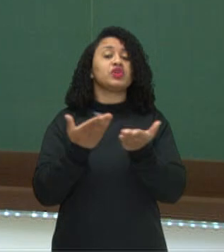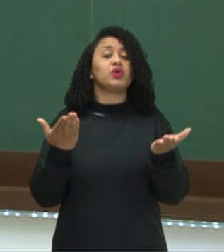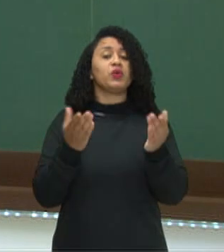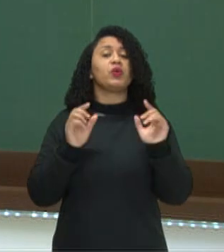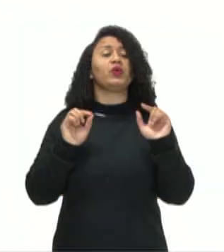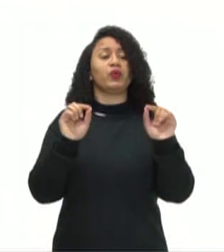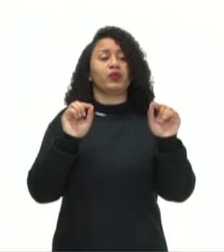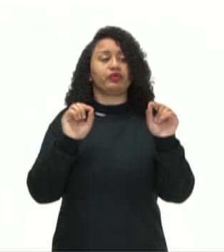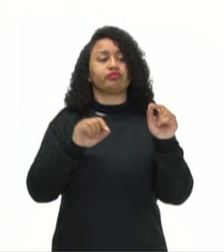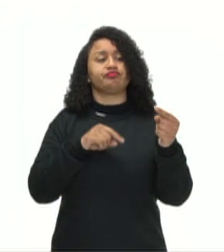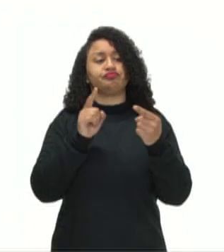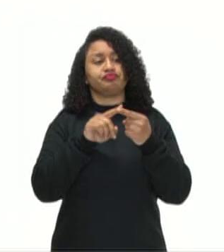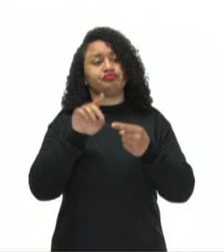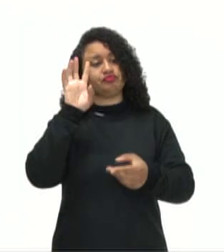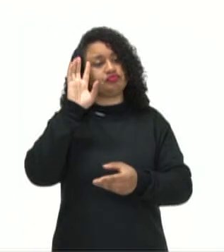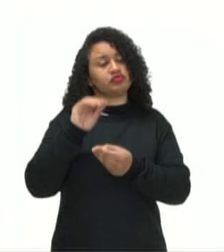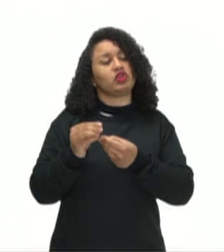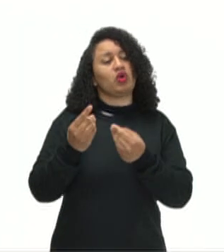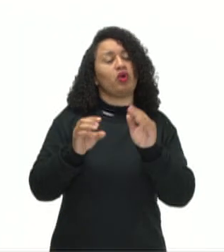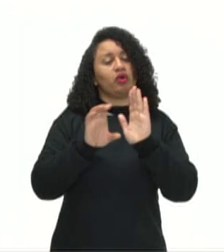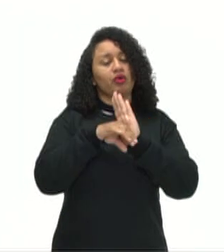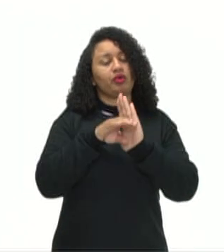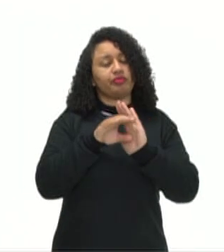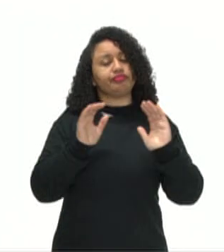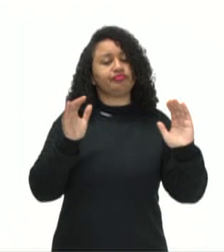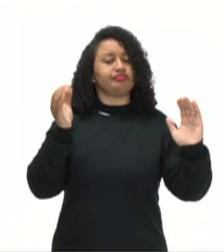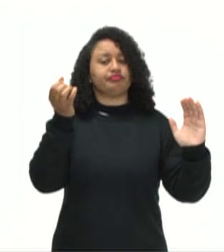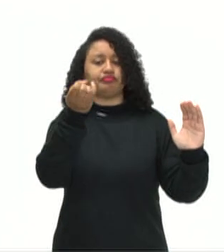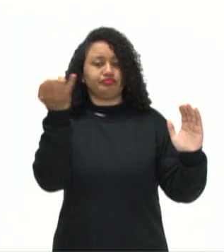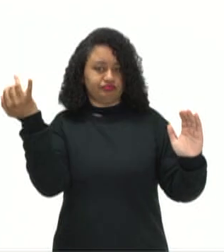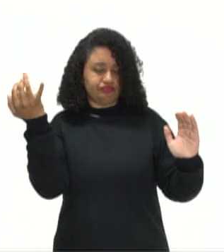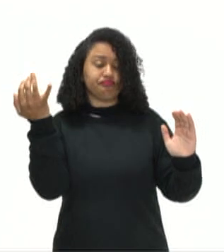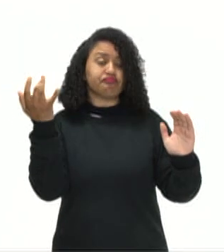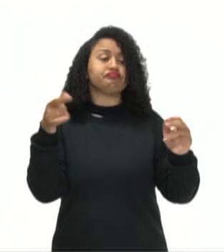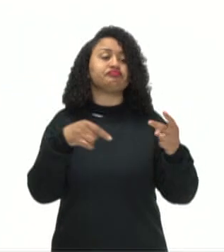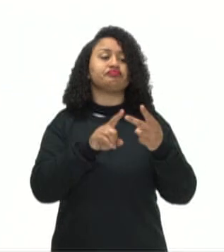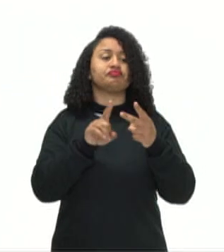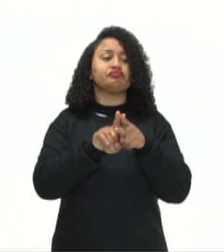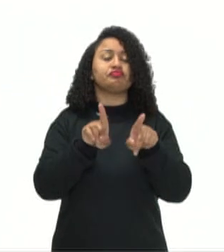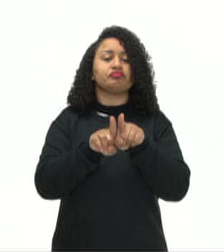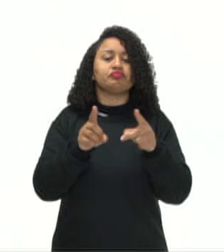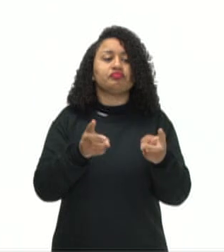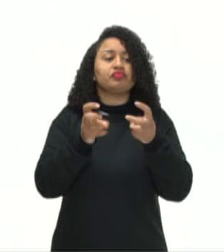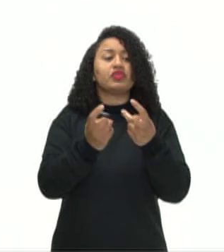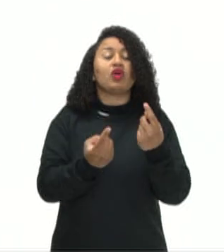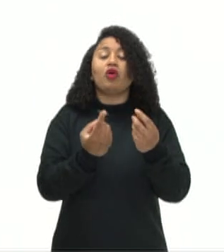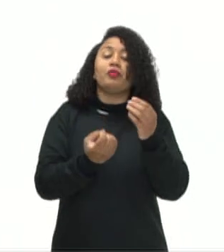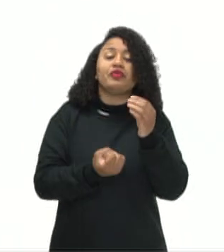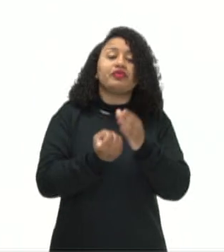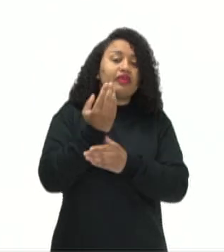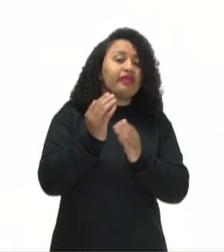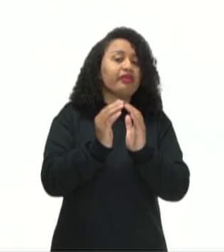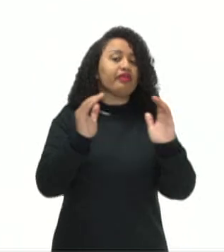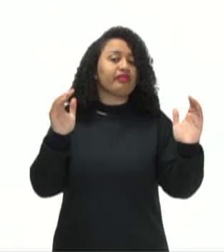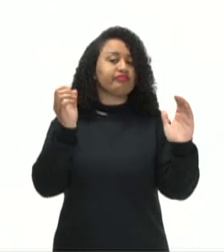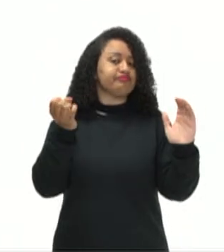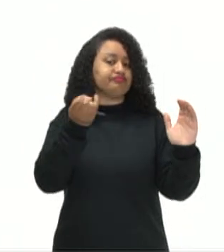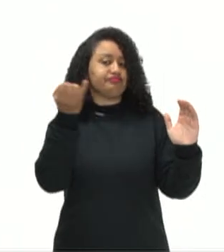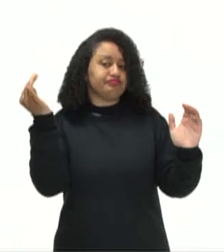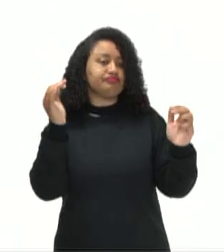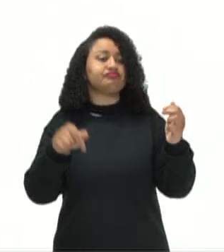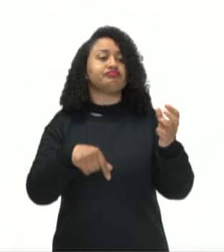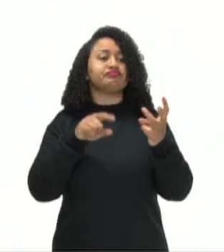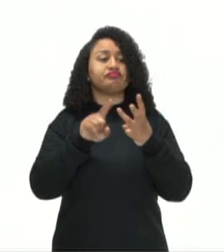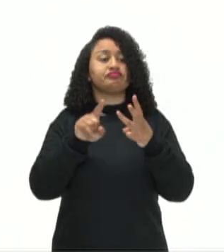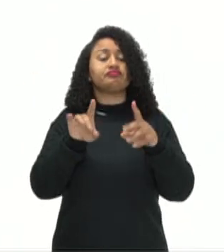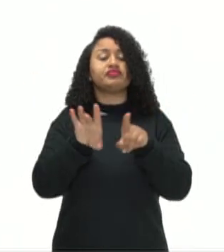aula: compreender o conceito de função exponencial, identificar a lei de formação de uma função exponencial